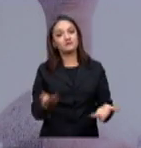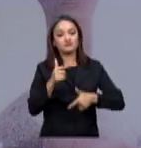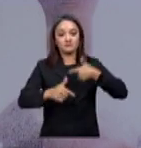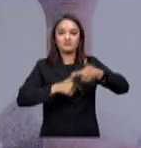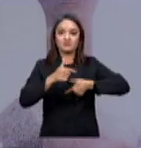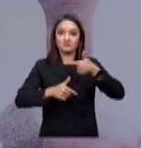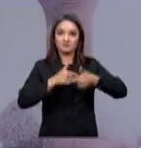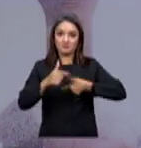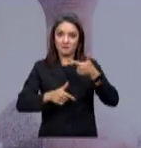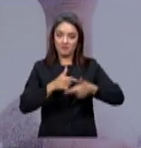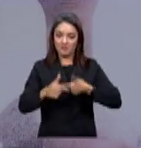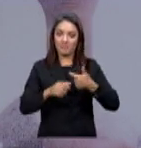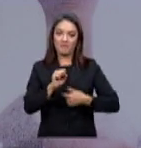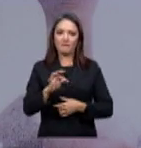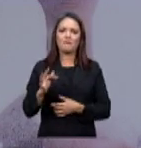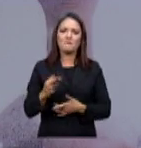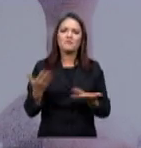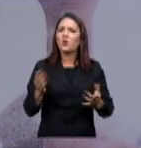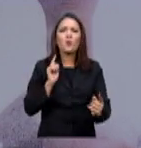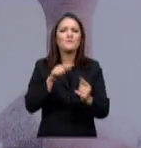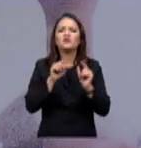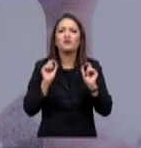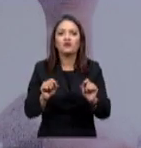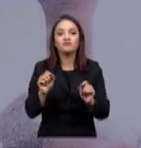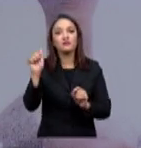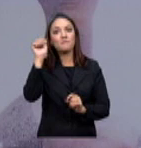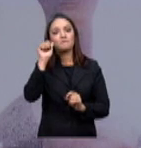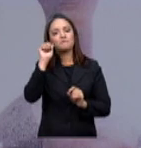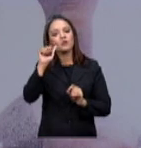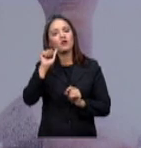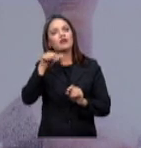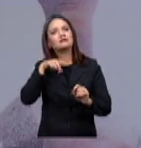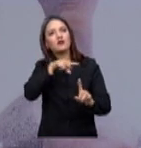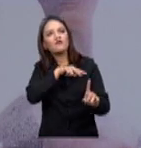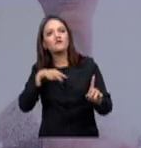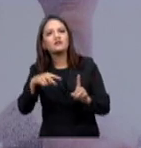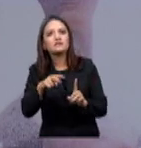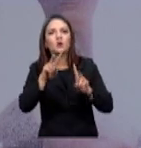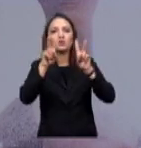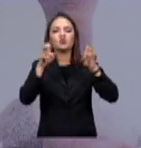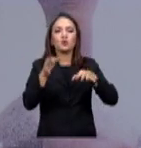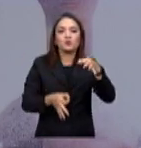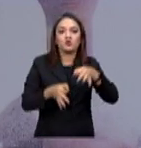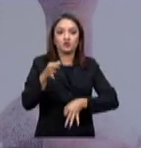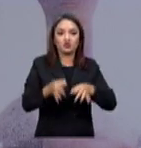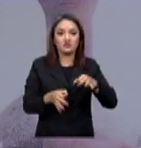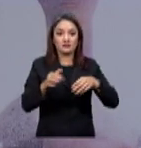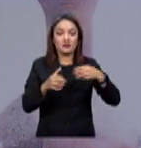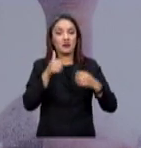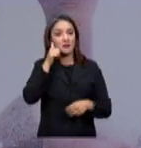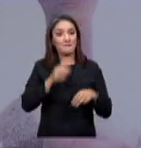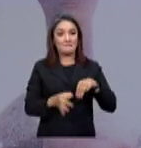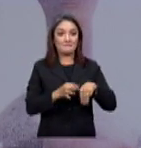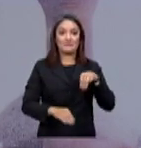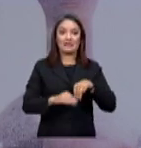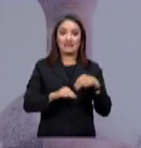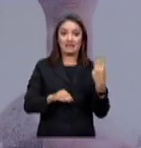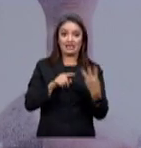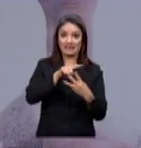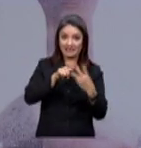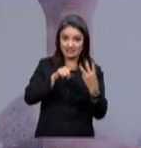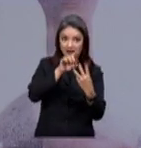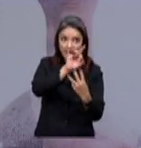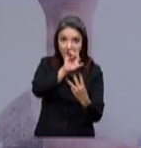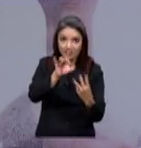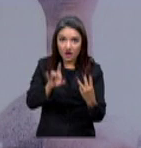objetivo é possibilitar o olhar das mulheres sobre a justiça cada ministra terá perdão cada Melissa